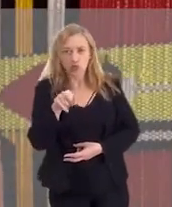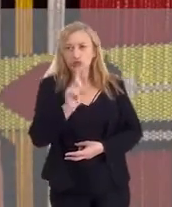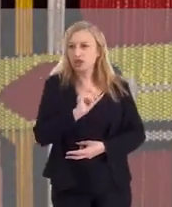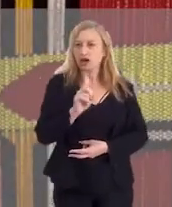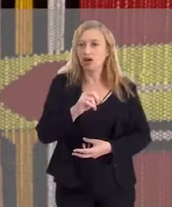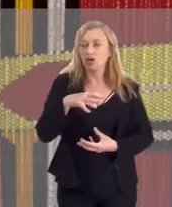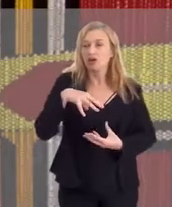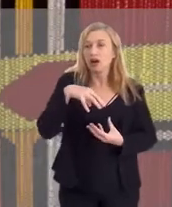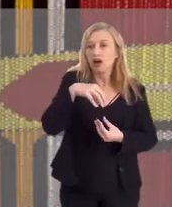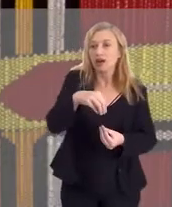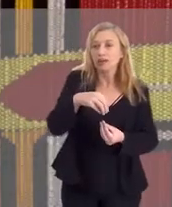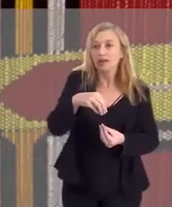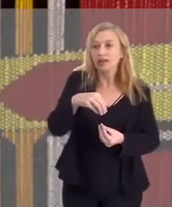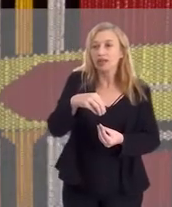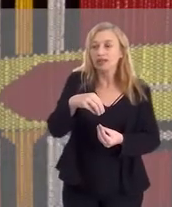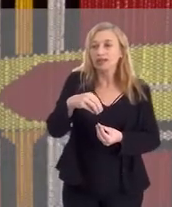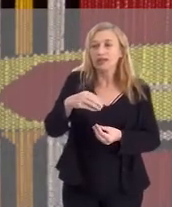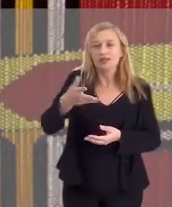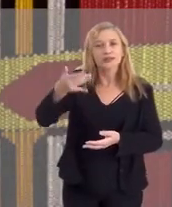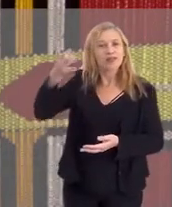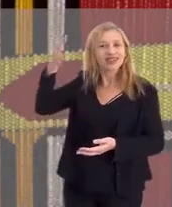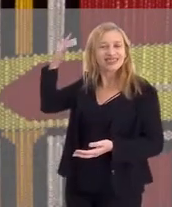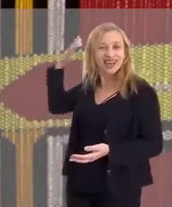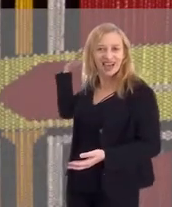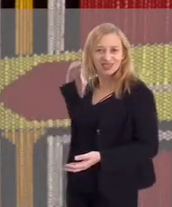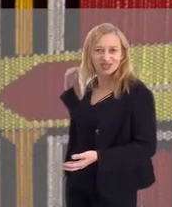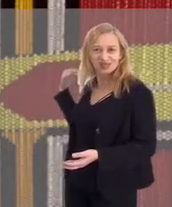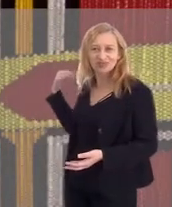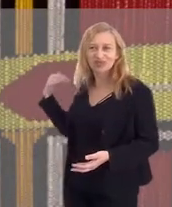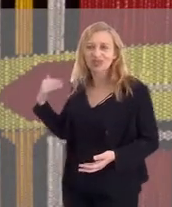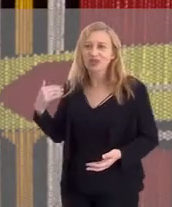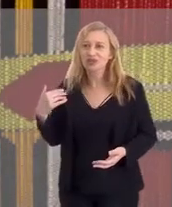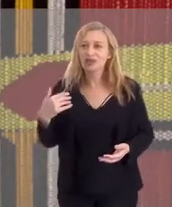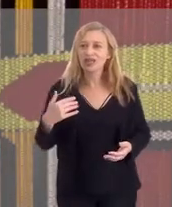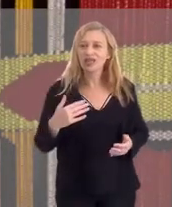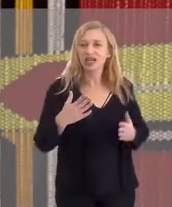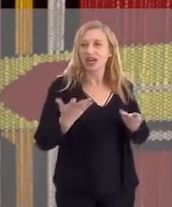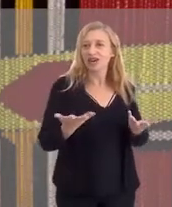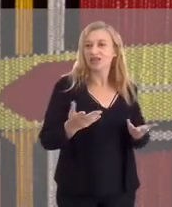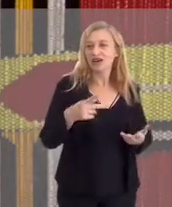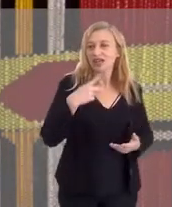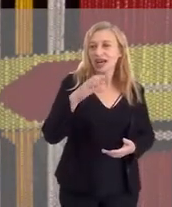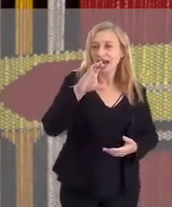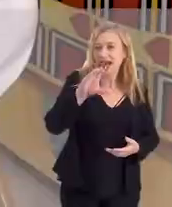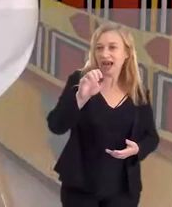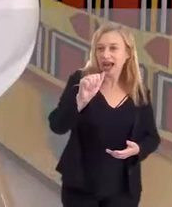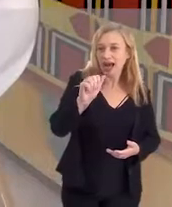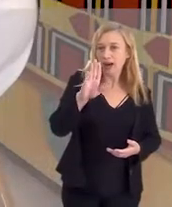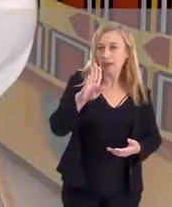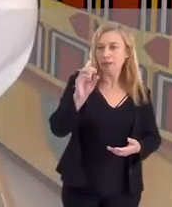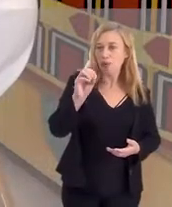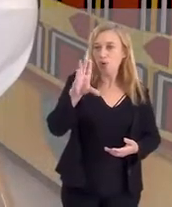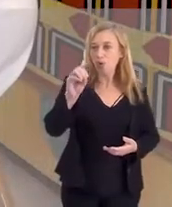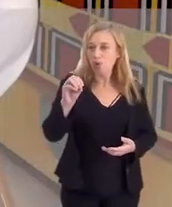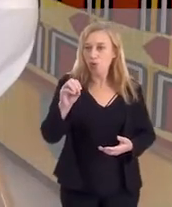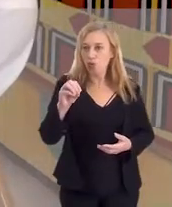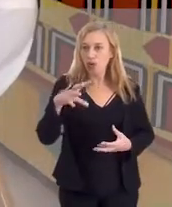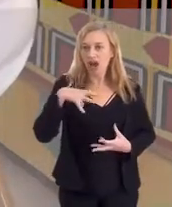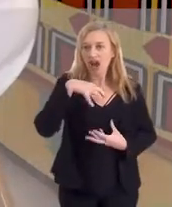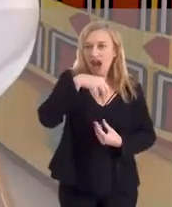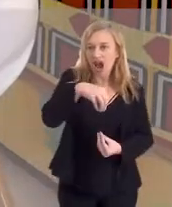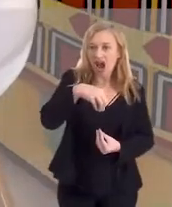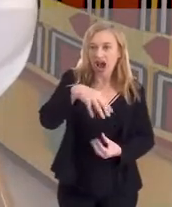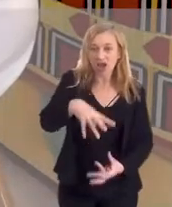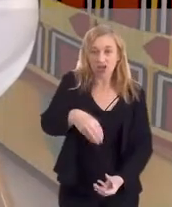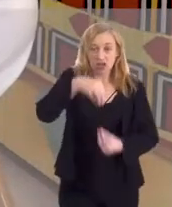nossos encantados, são os nossos antepassados. Porque quando se fala de caboclo, né? Ah, o fulano recebe o caboclo,